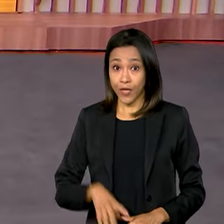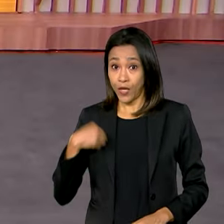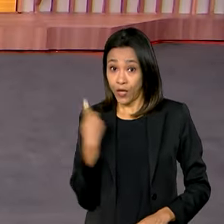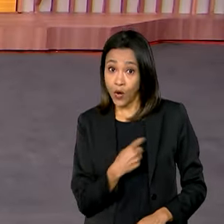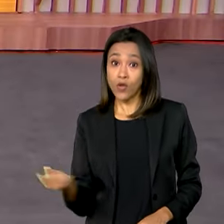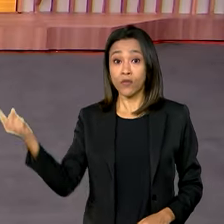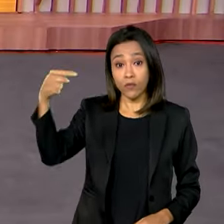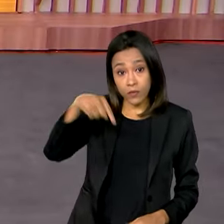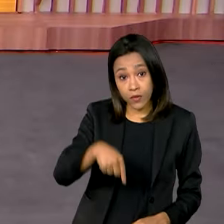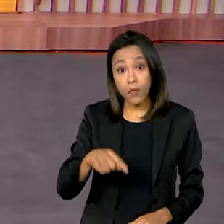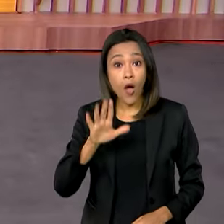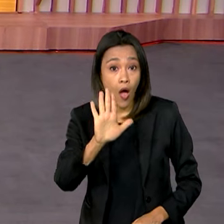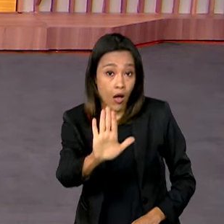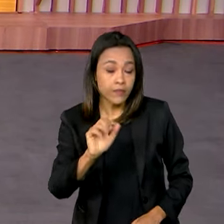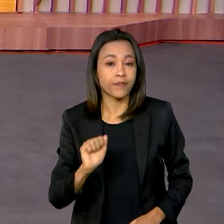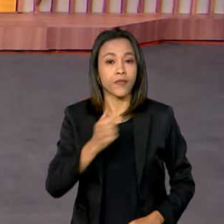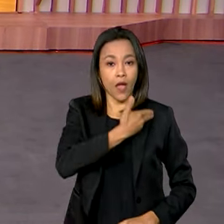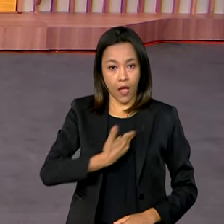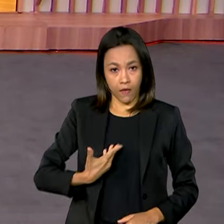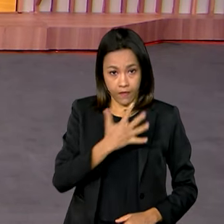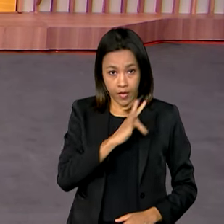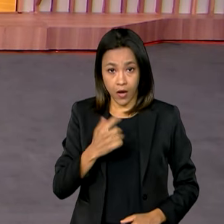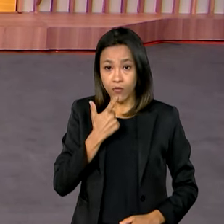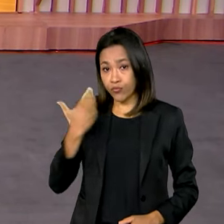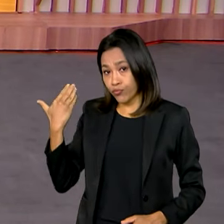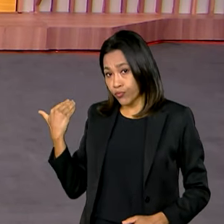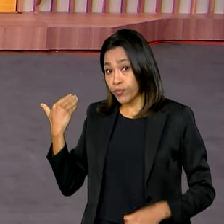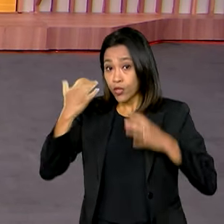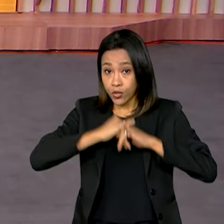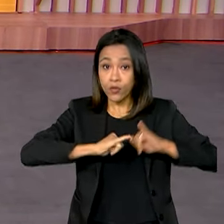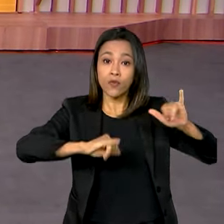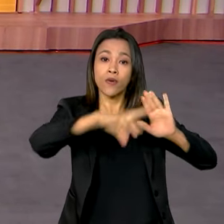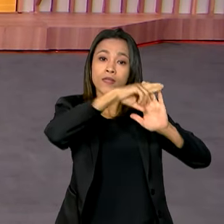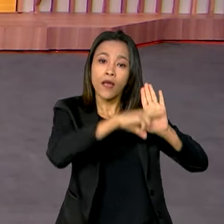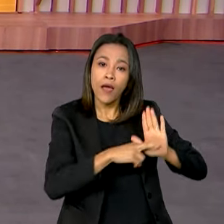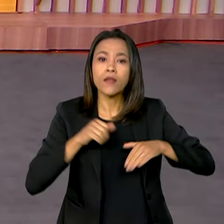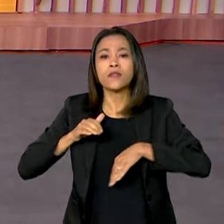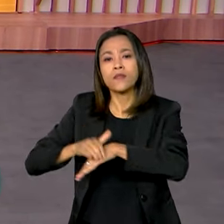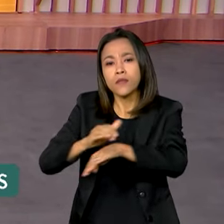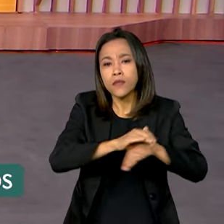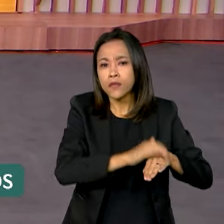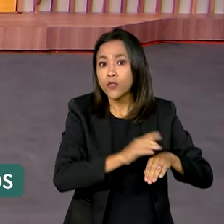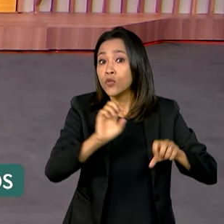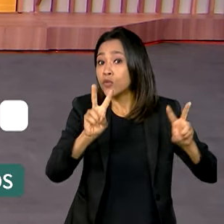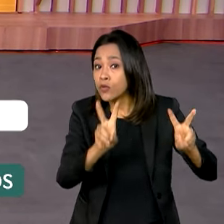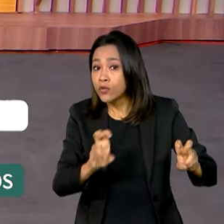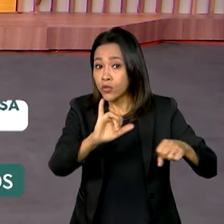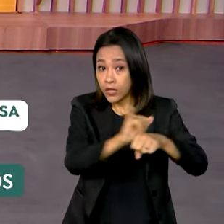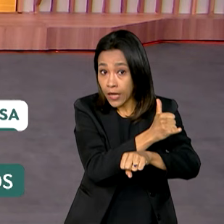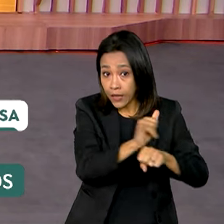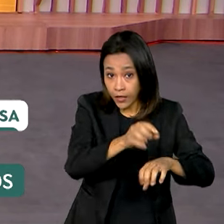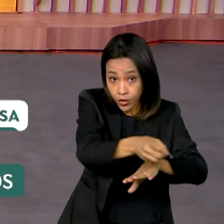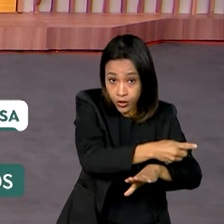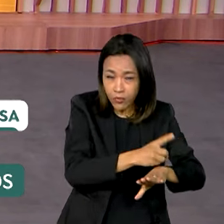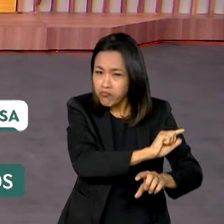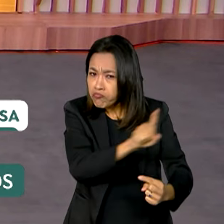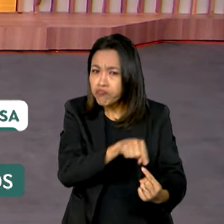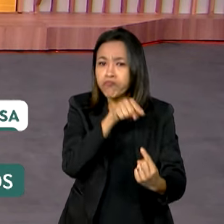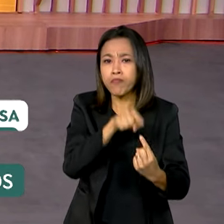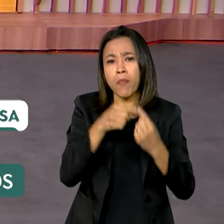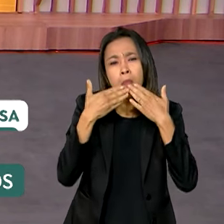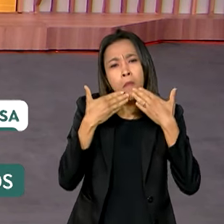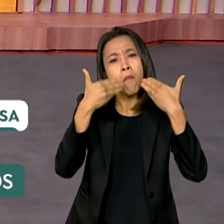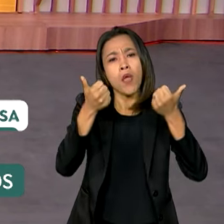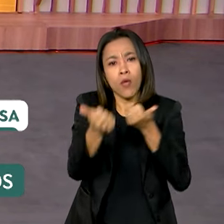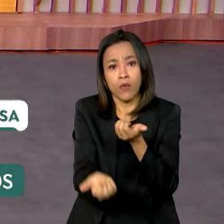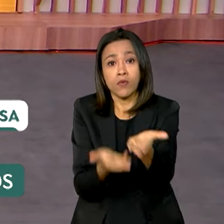Estamos de volta e olha só, o governo federal divulgou as regras e iniciativas da estratégia digital para melhorar a qualidade